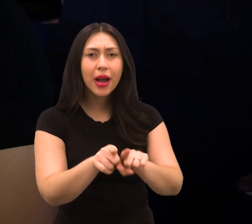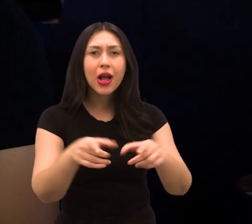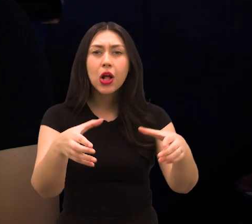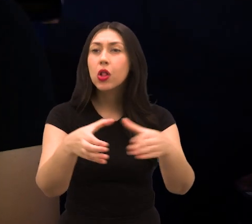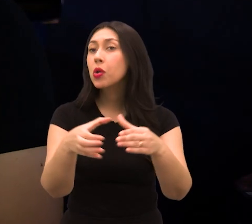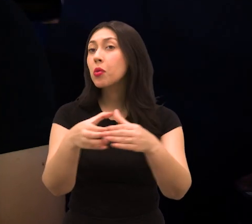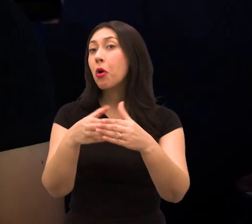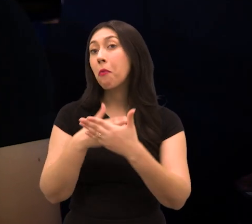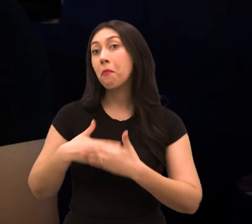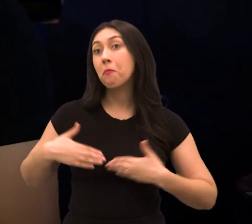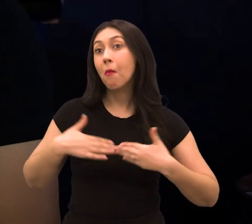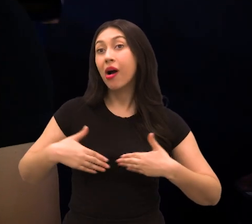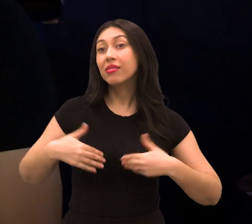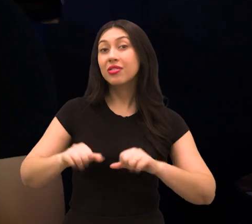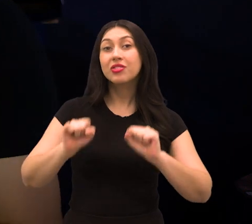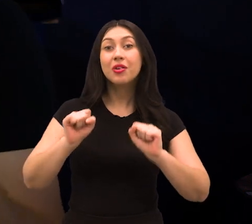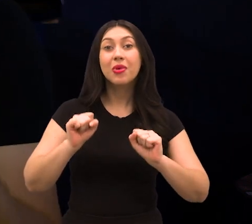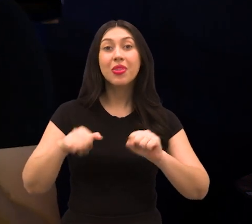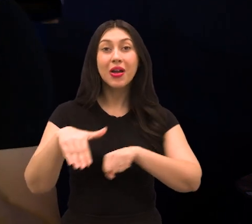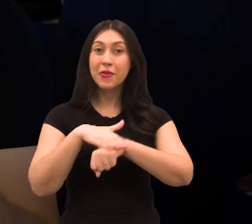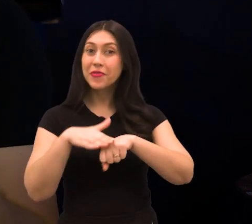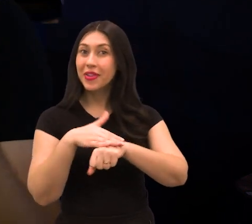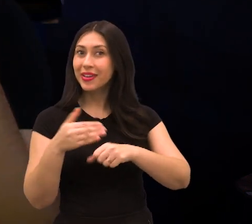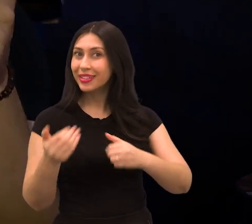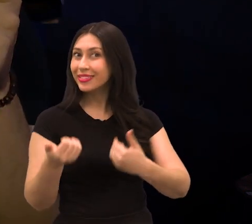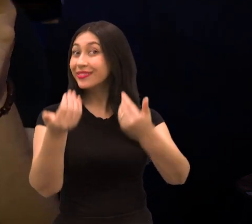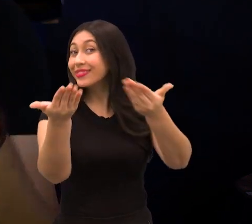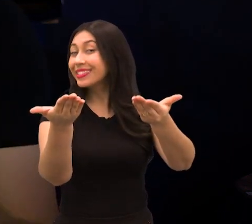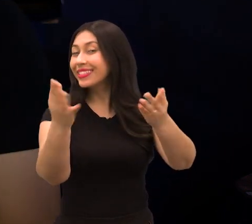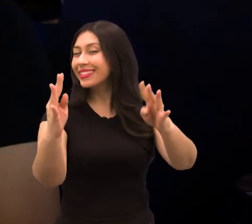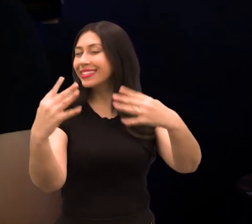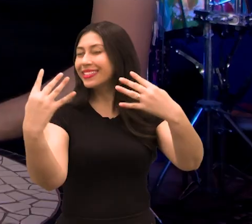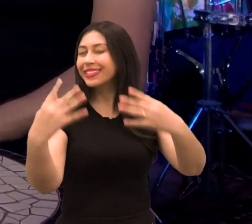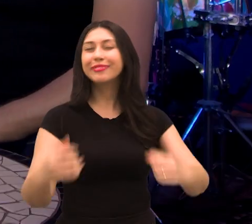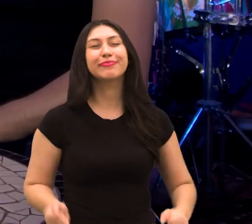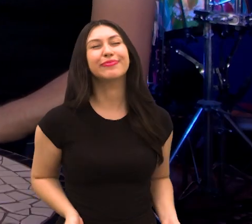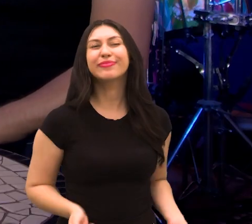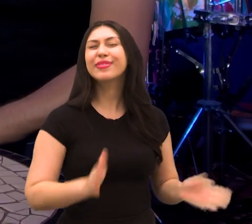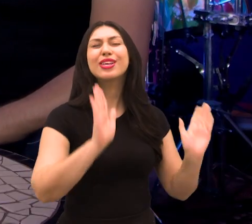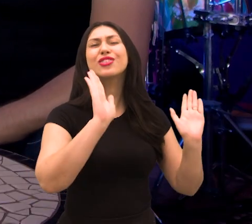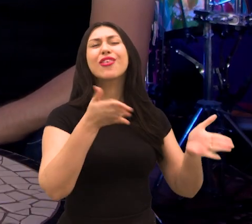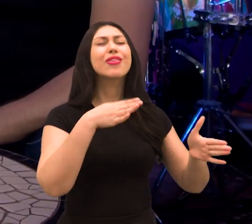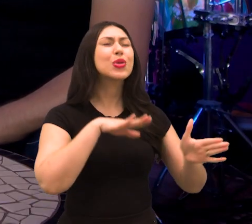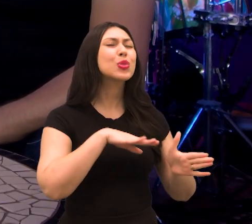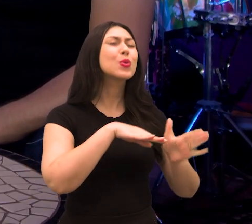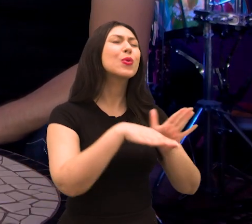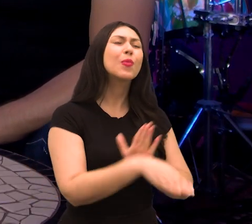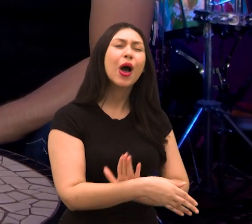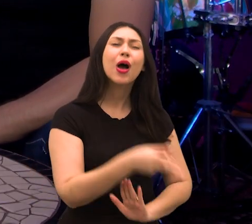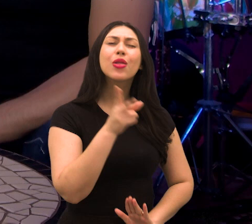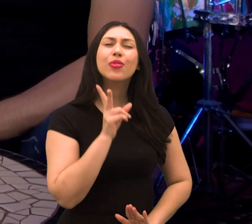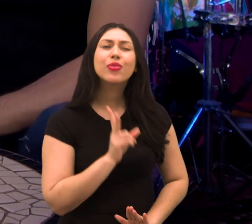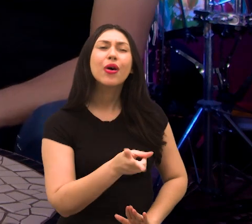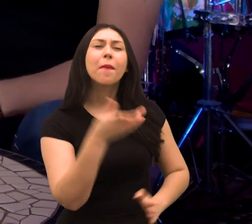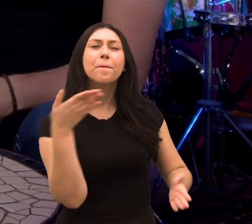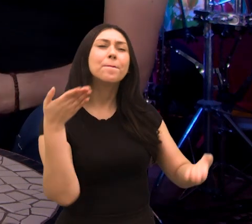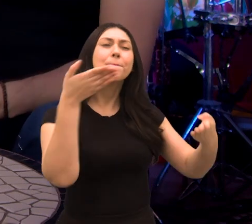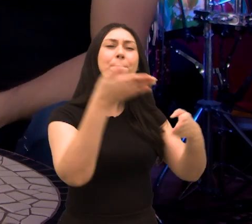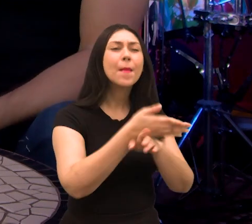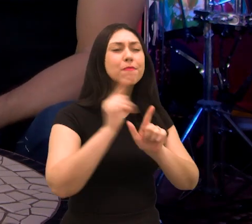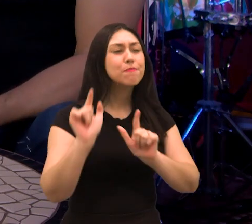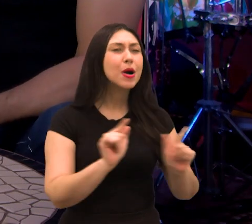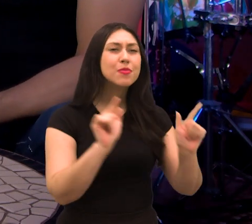E é um prazer estar aqui, poder estar falando com a turma aí do lado de lá da telinha. Já é de casa, né? Peleco está sempre envolvido nos